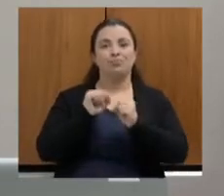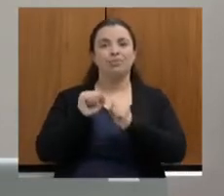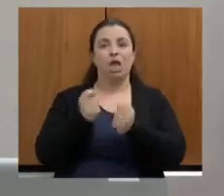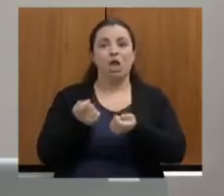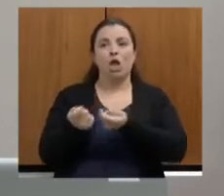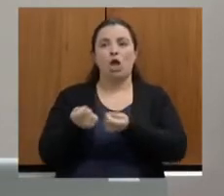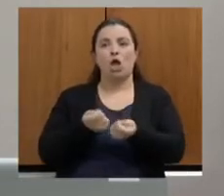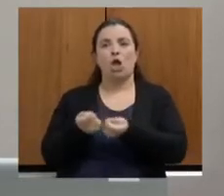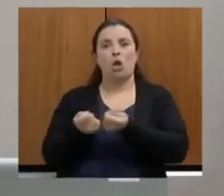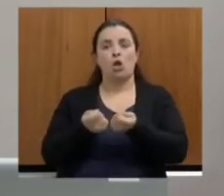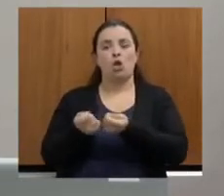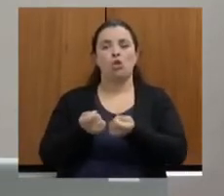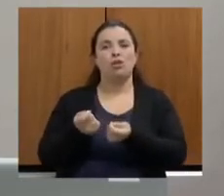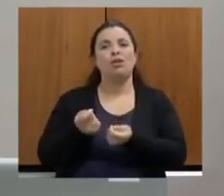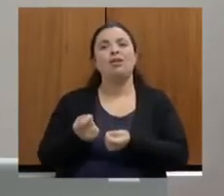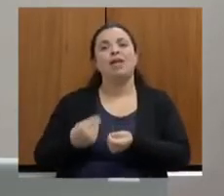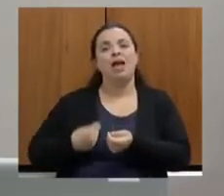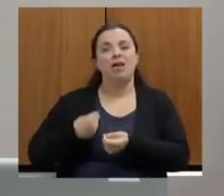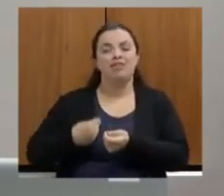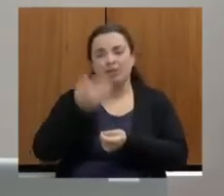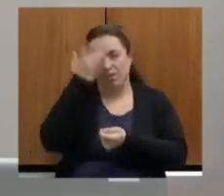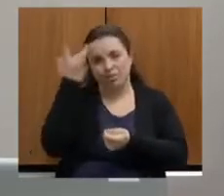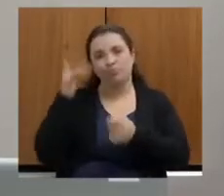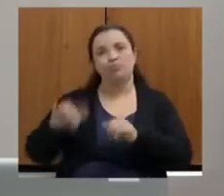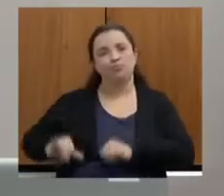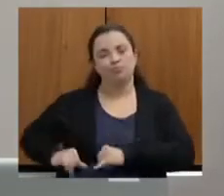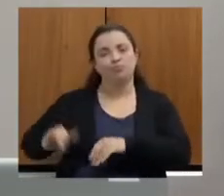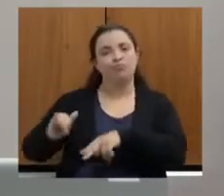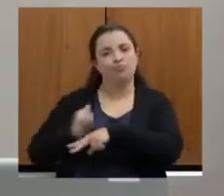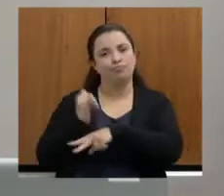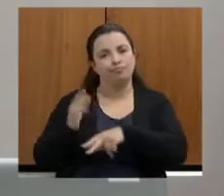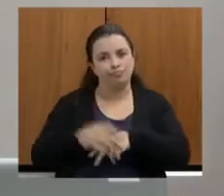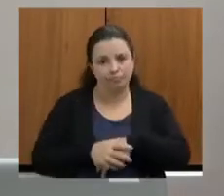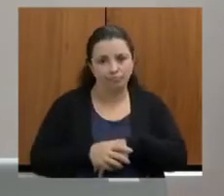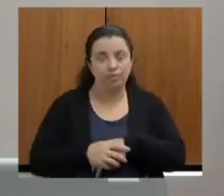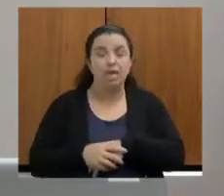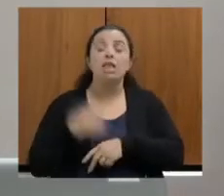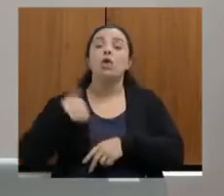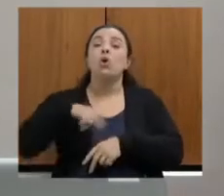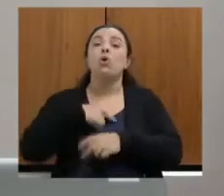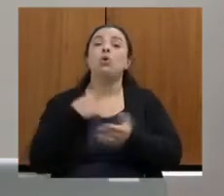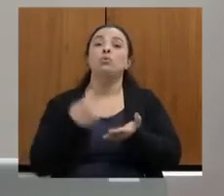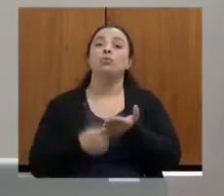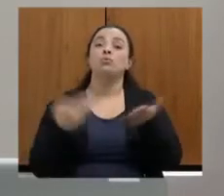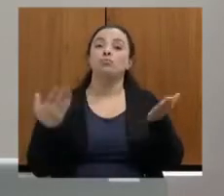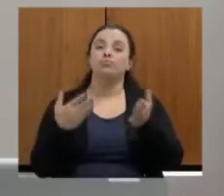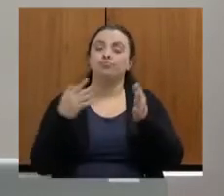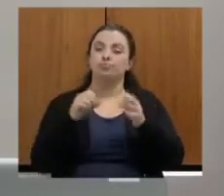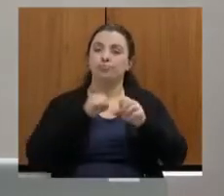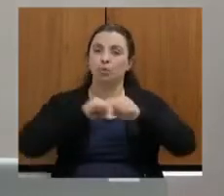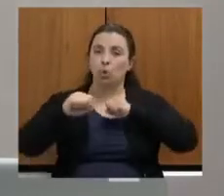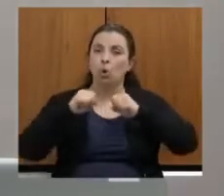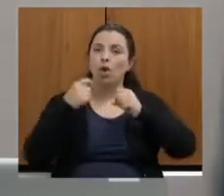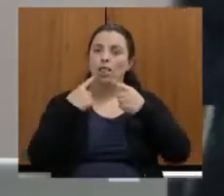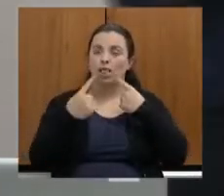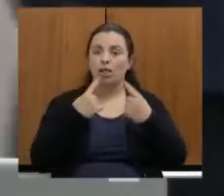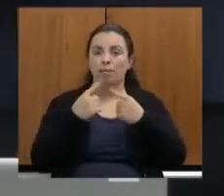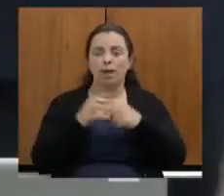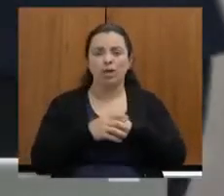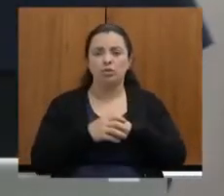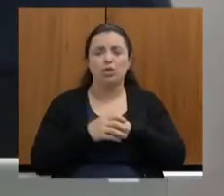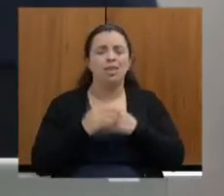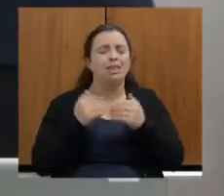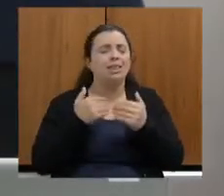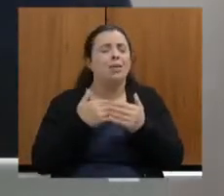vida das vítimas então o nosso compromisso ao realizar este debate é dizer que pelo tempo que for